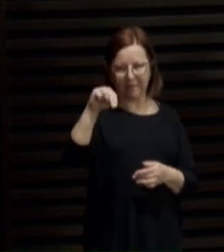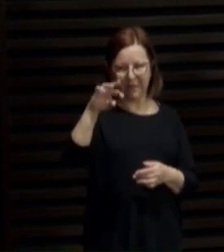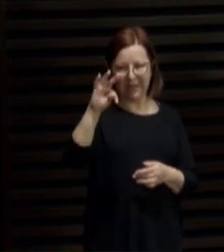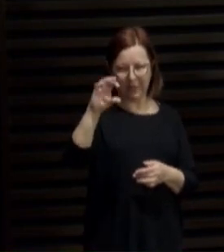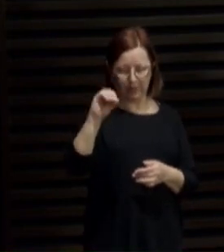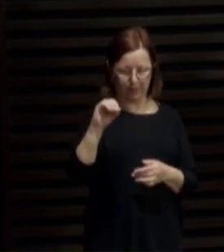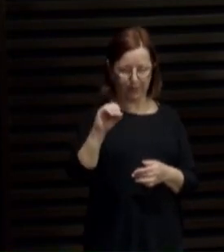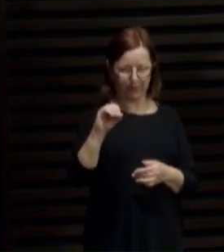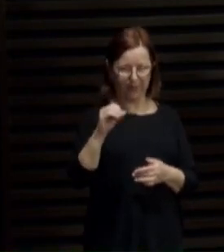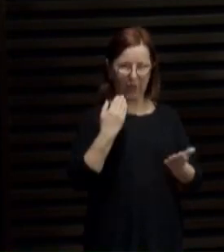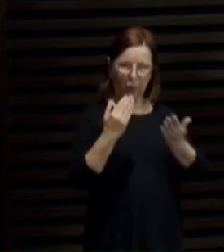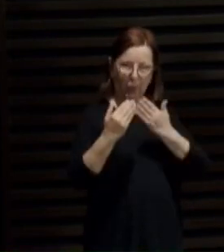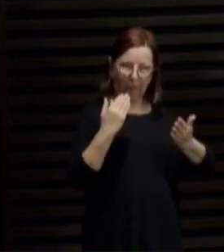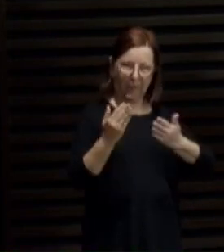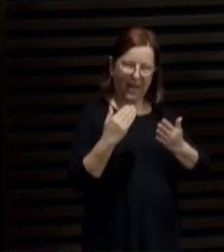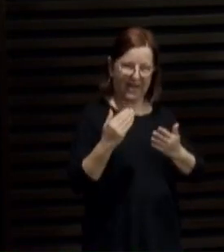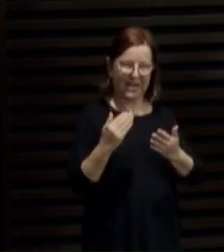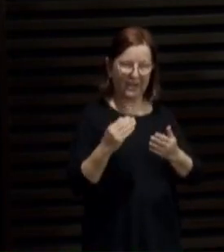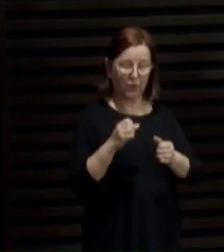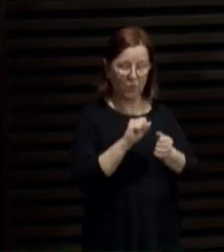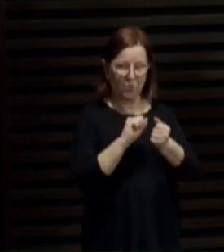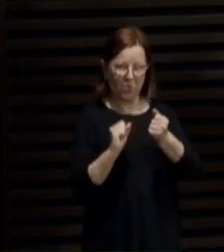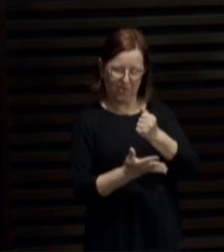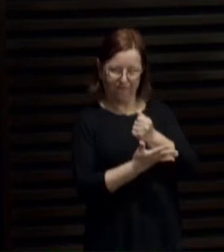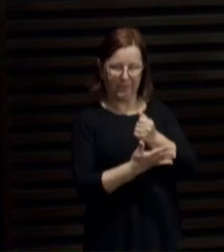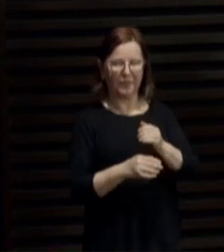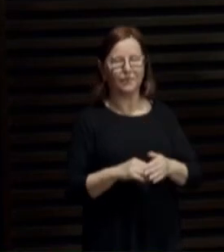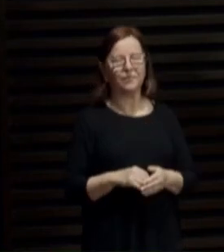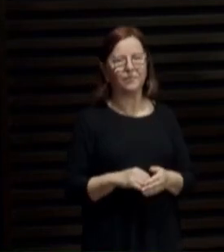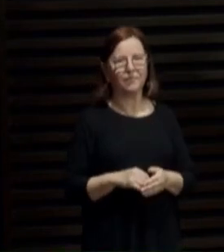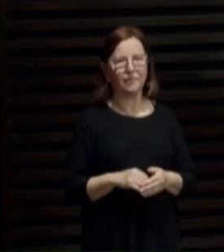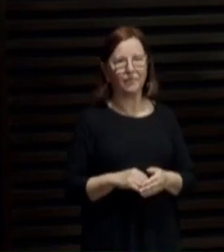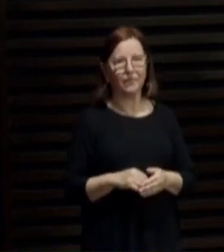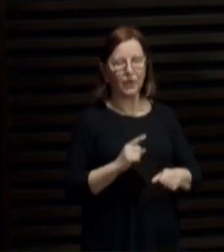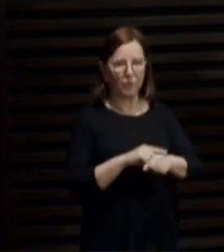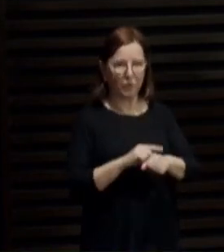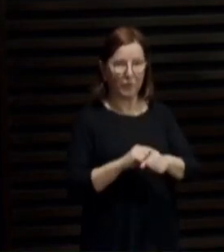corrupta. Durante a festa anual da Páscoa, os israelitas